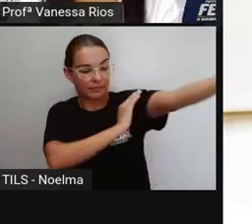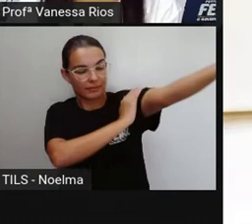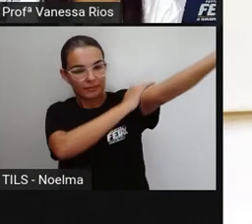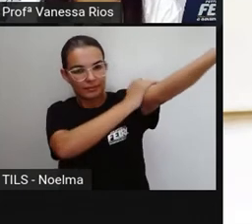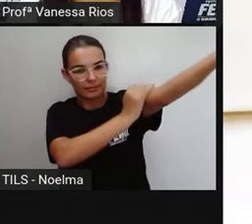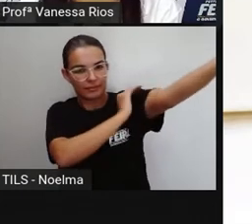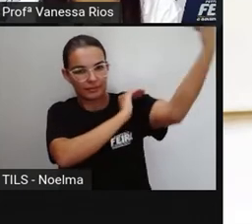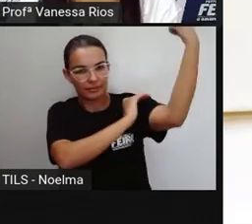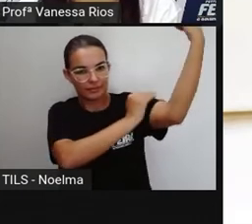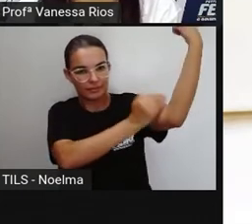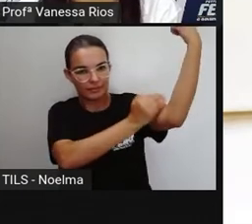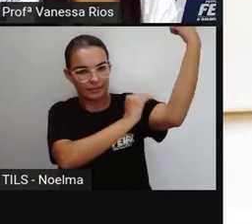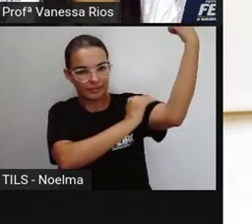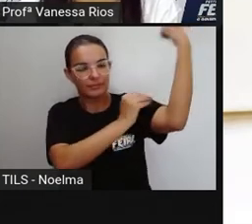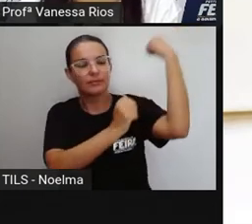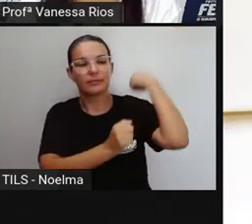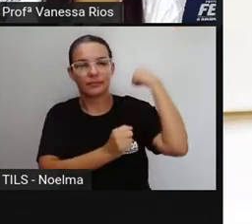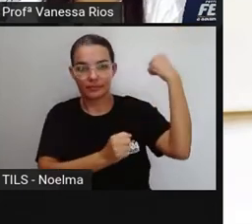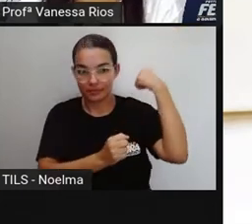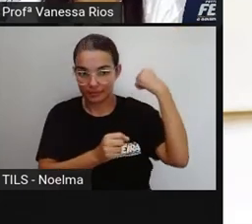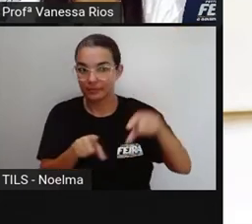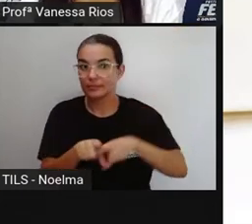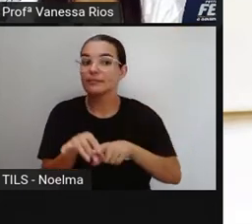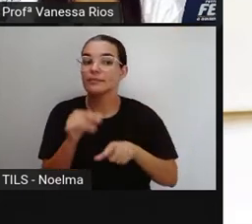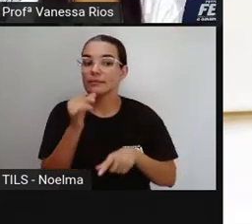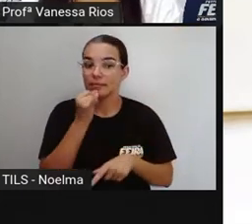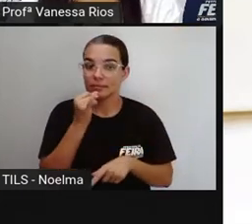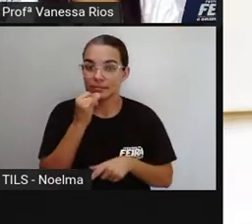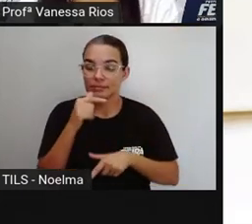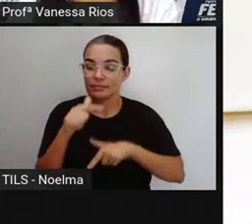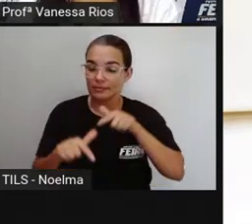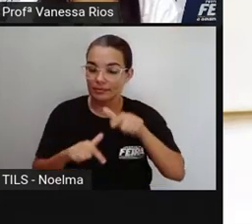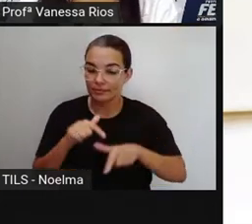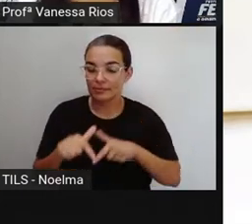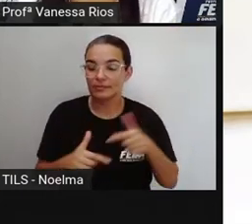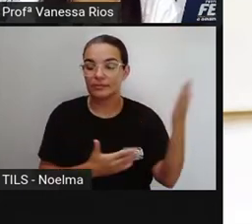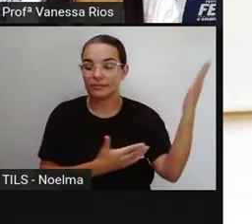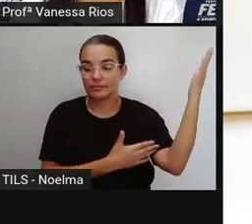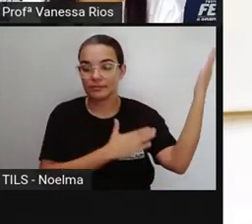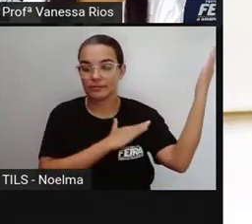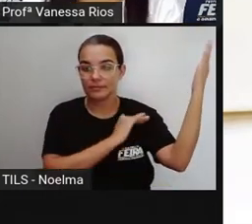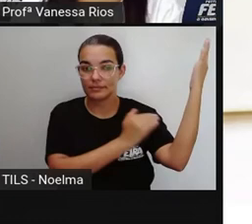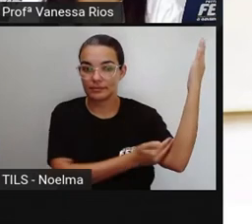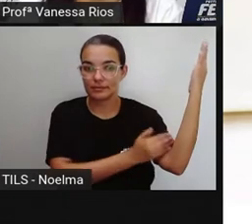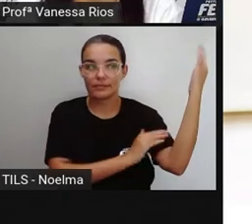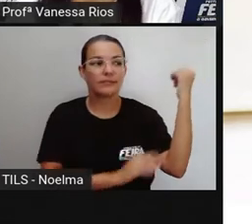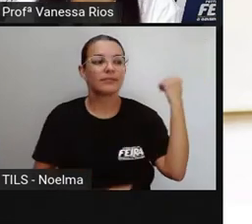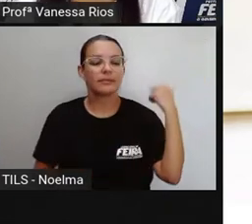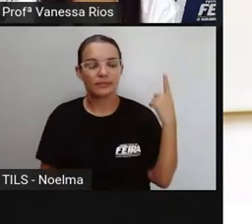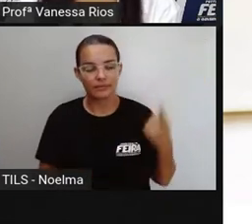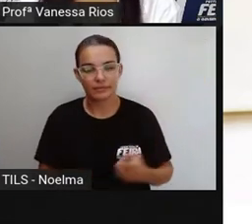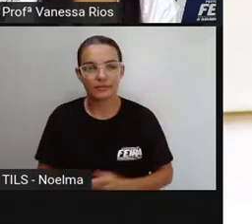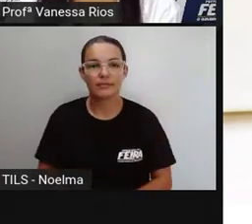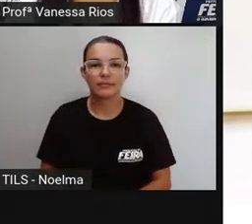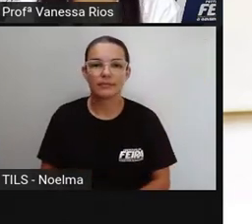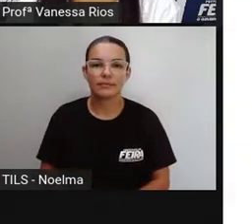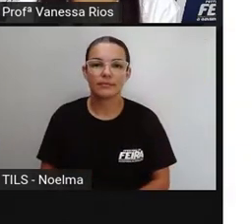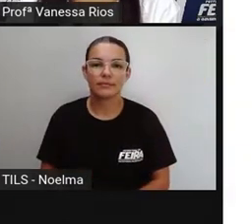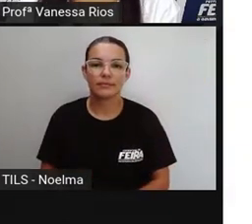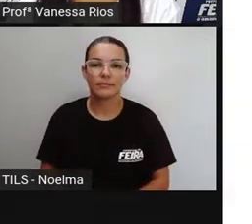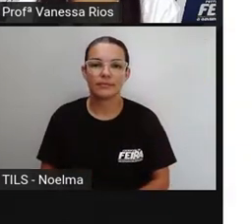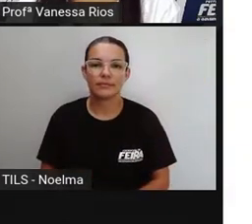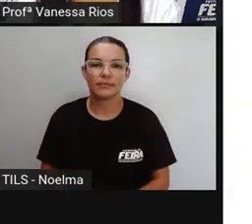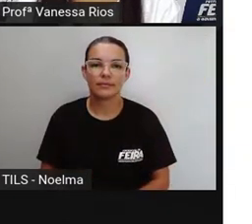também são aí exercícios físicos, exemplos de atividades físicas que podem ser desenvolvidas no dia a dia.